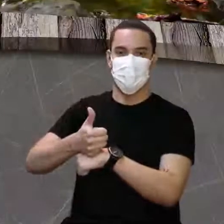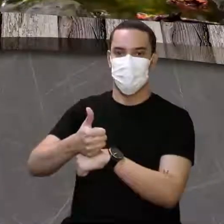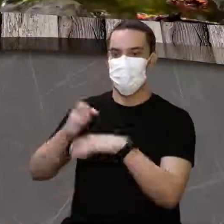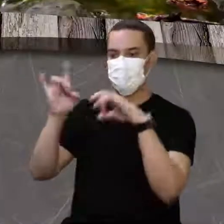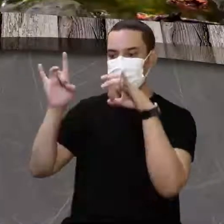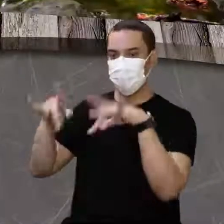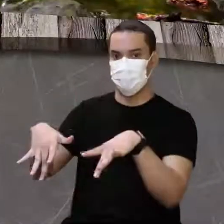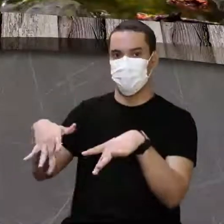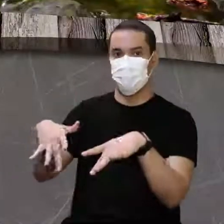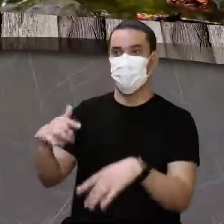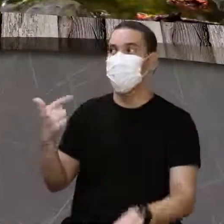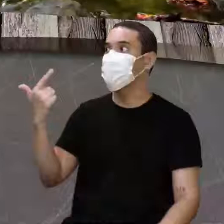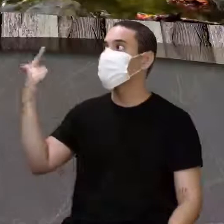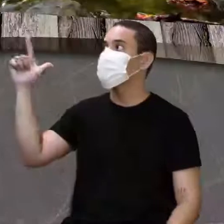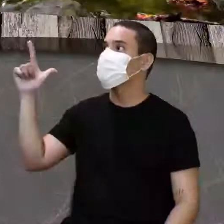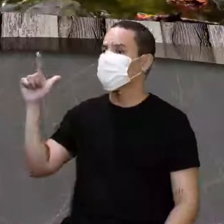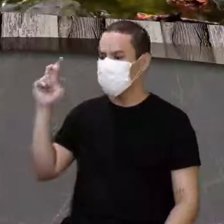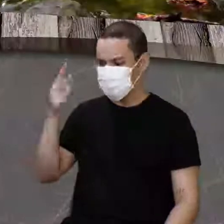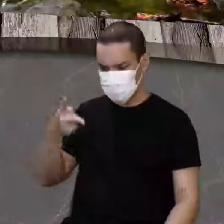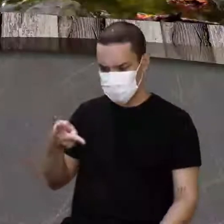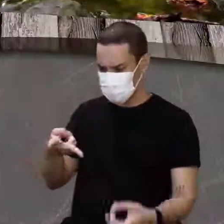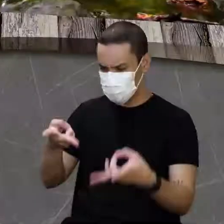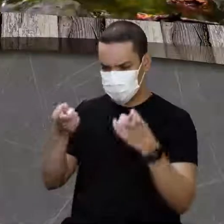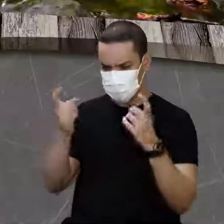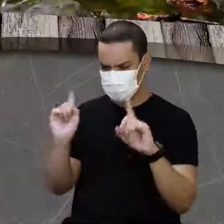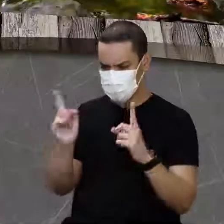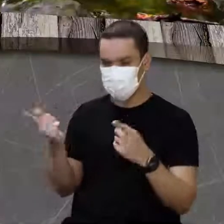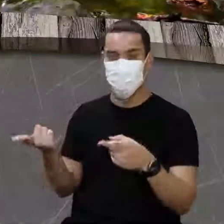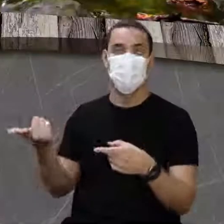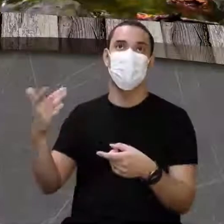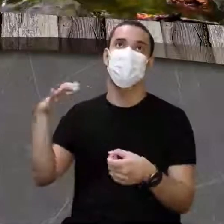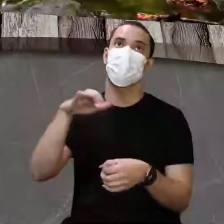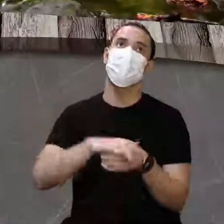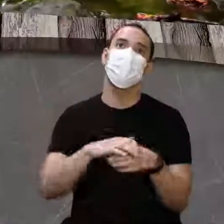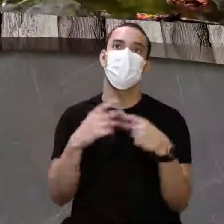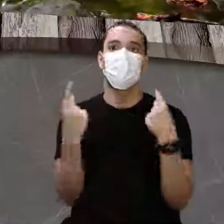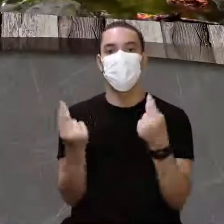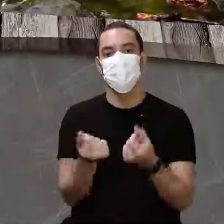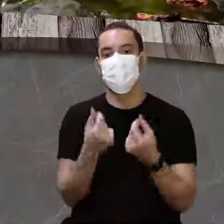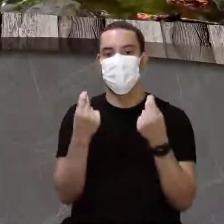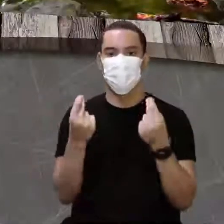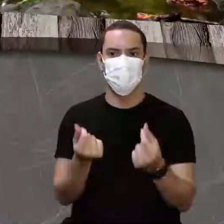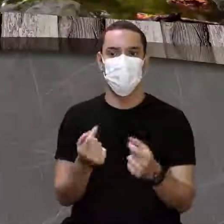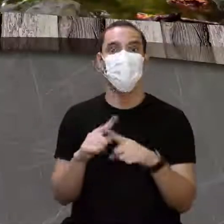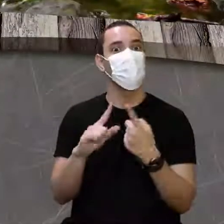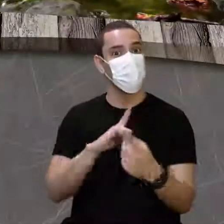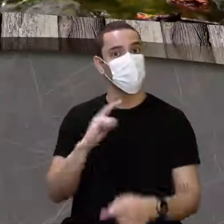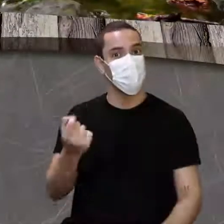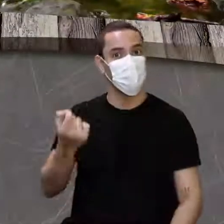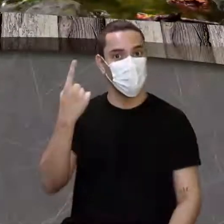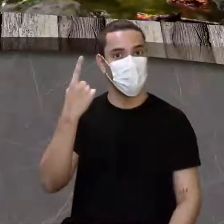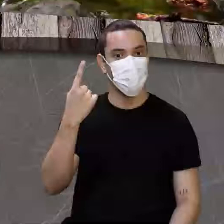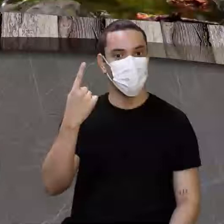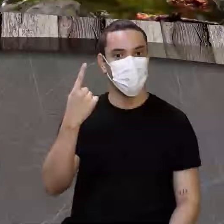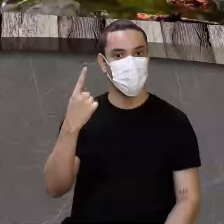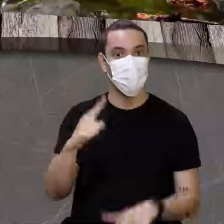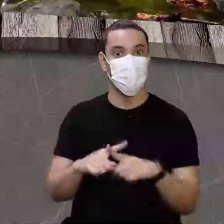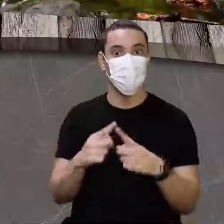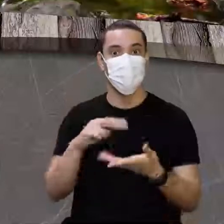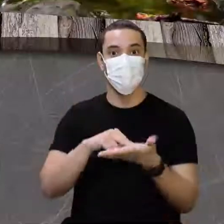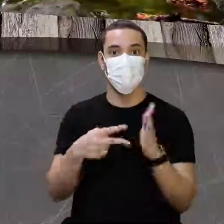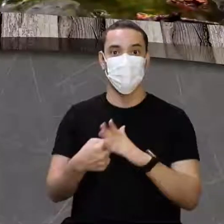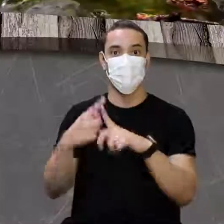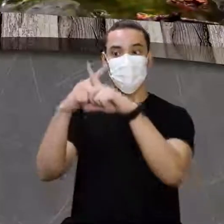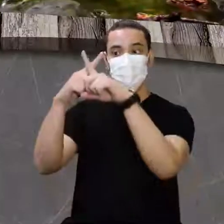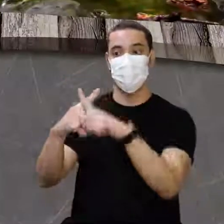energia, a outra vem, nem percebe que tem um ninho ali, tem um estranho no ninho, mas é uma competição.